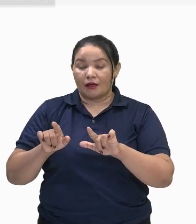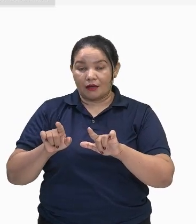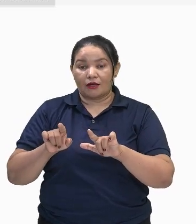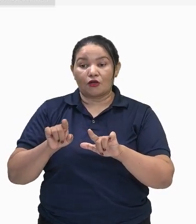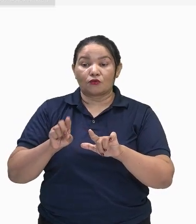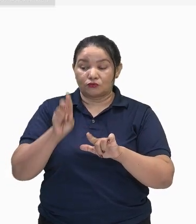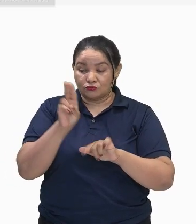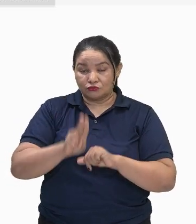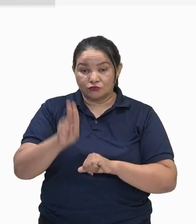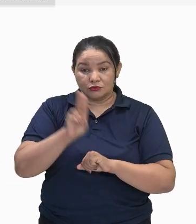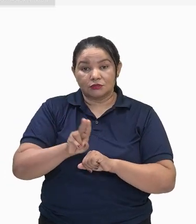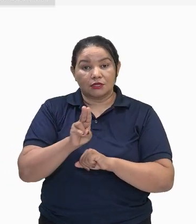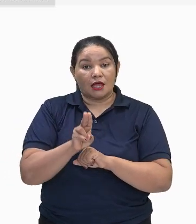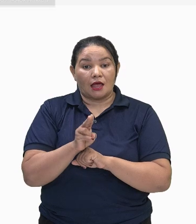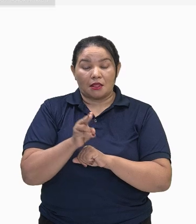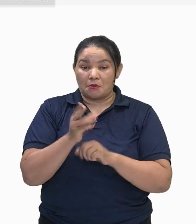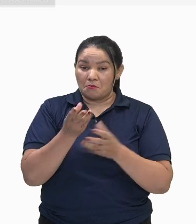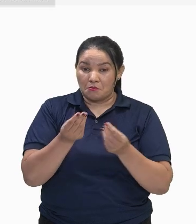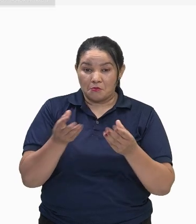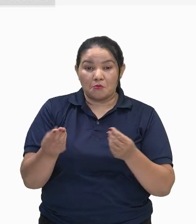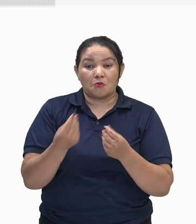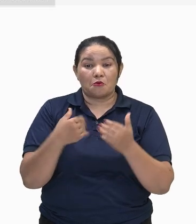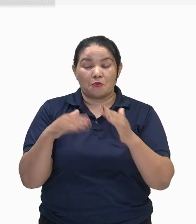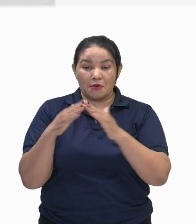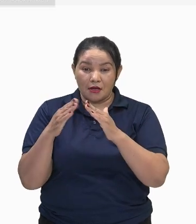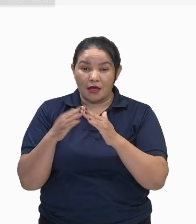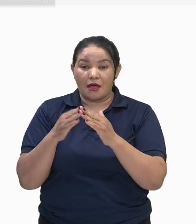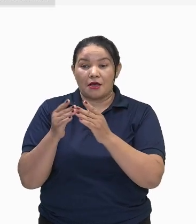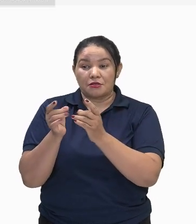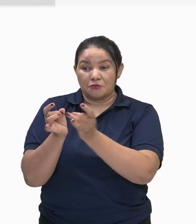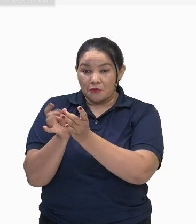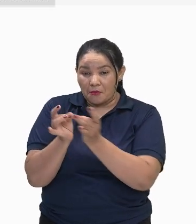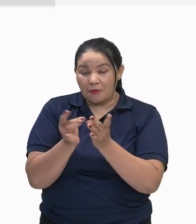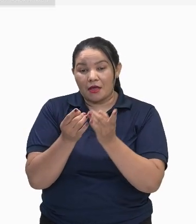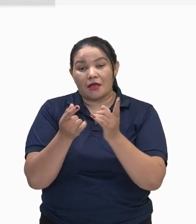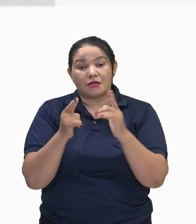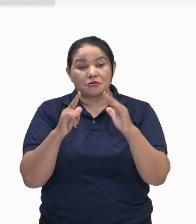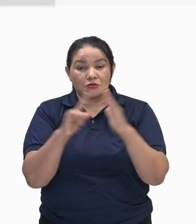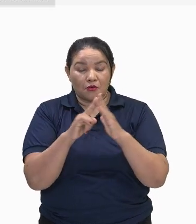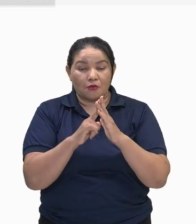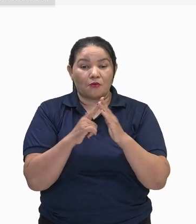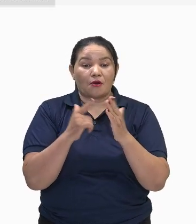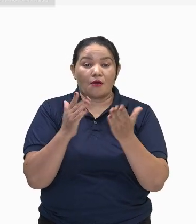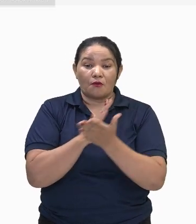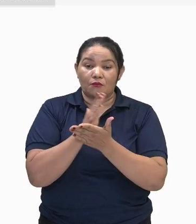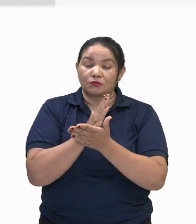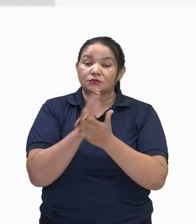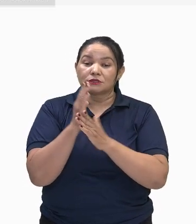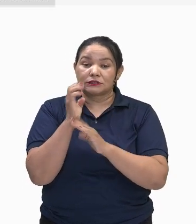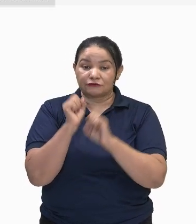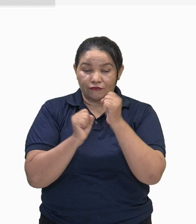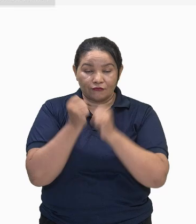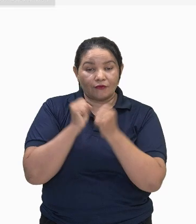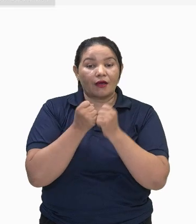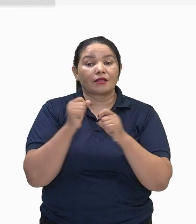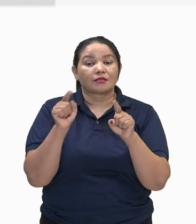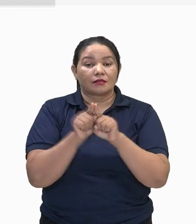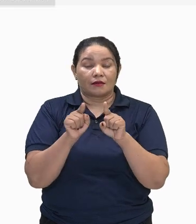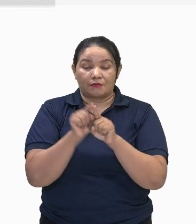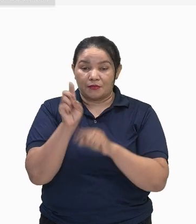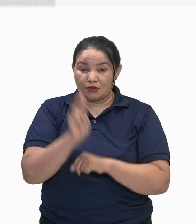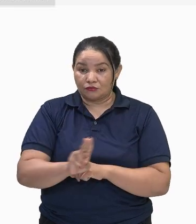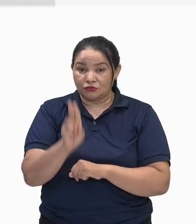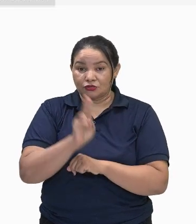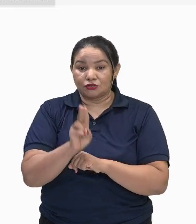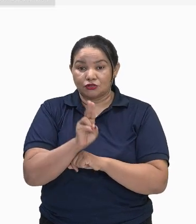né? Instalado em casas, em comércios, até mesmo indústrias, né? Que vão utilizar a luz